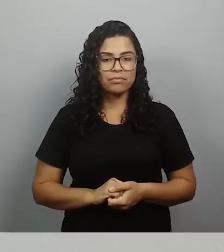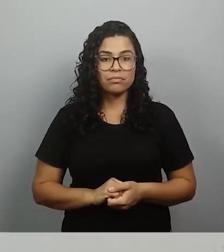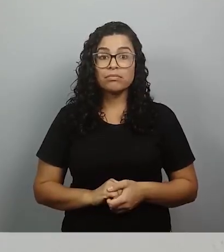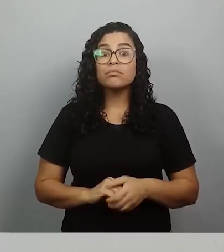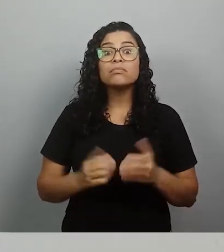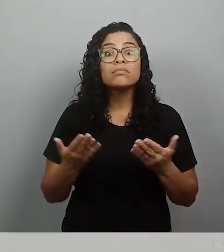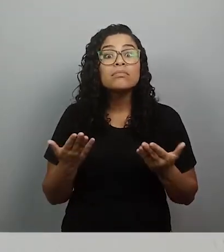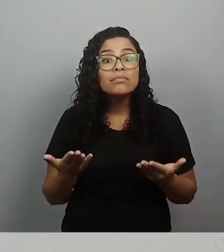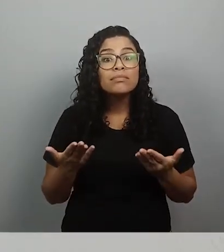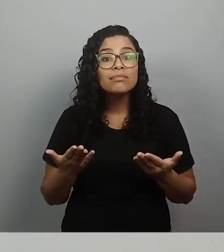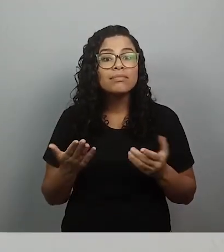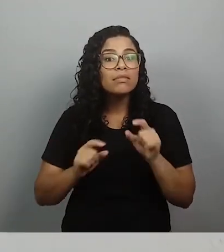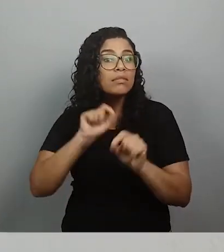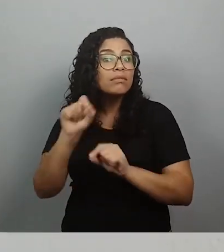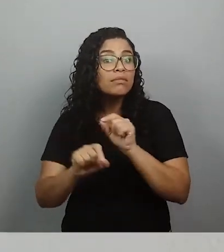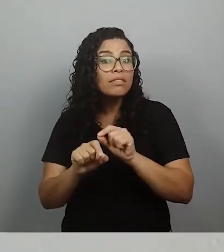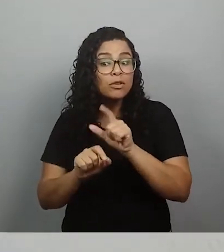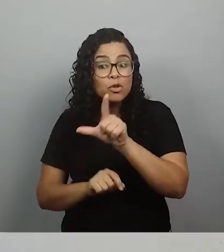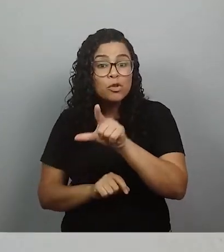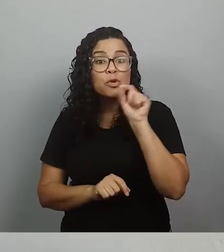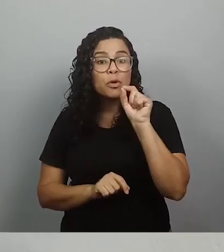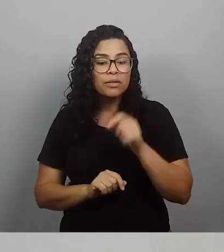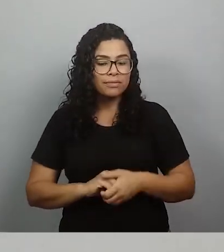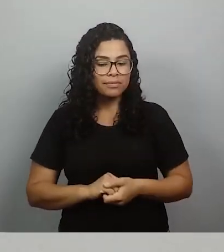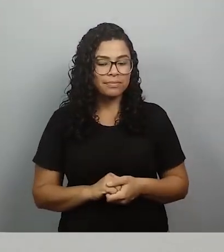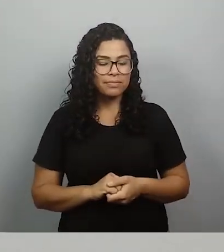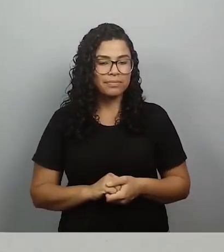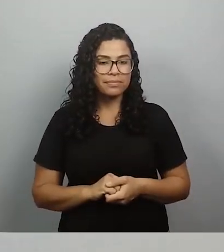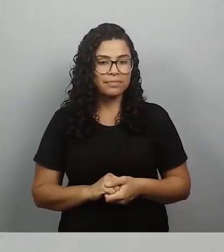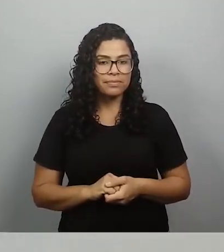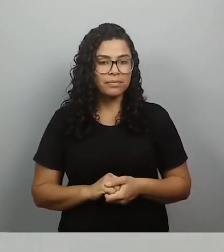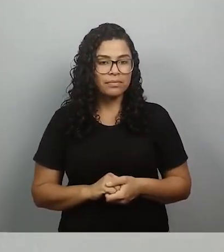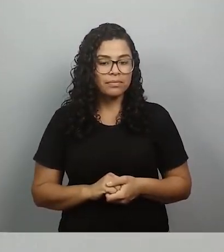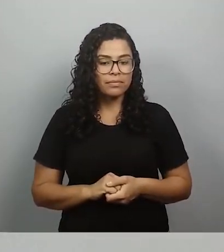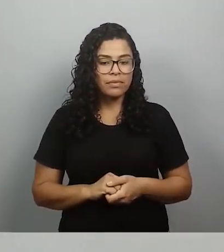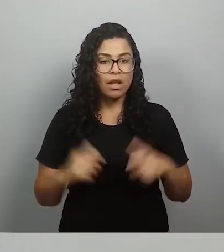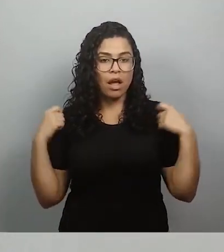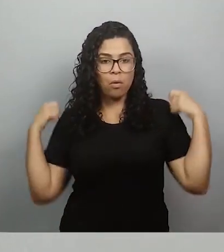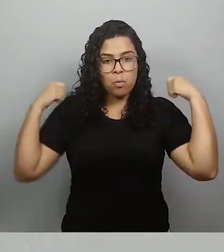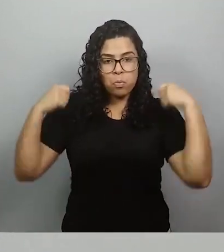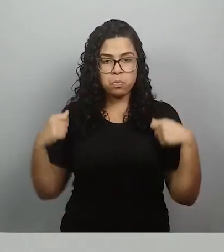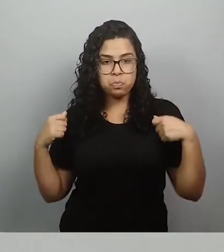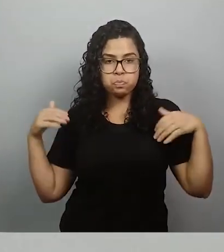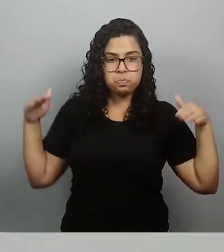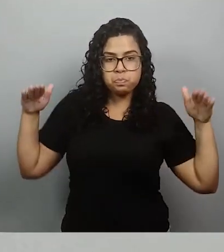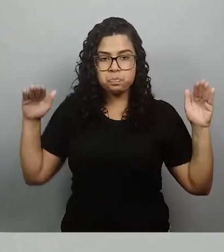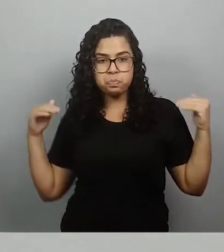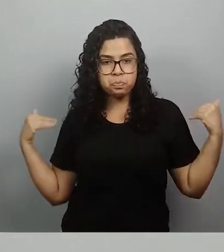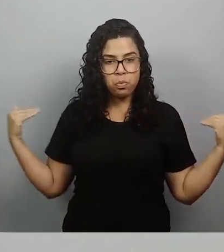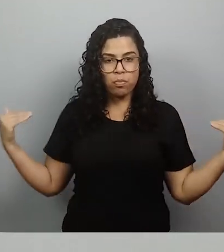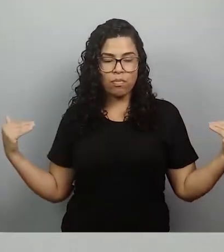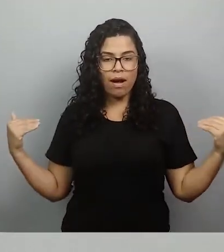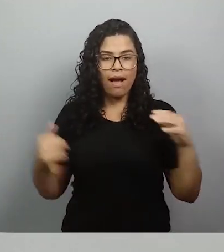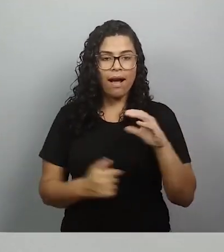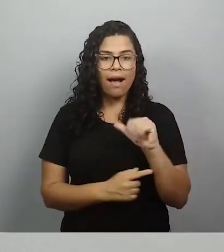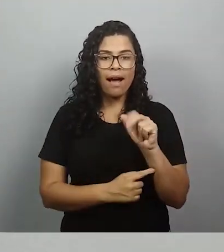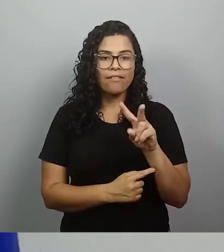E aí? Quem você sorteou? O cavaleiro. Essa é a capa do cavaleiro.